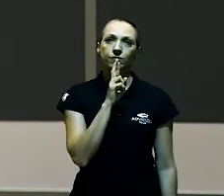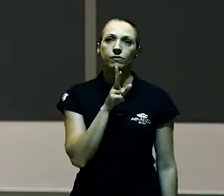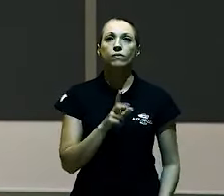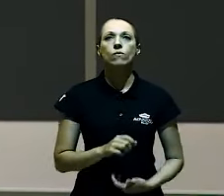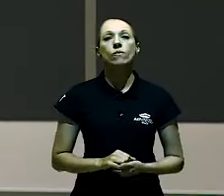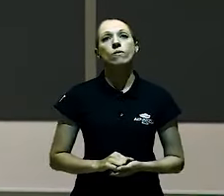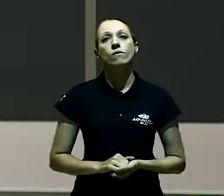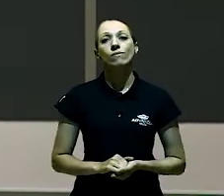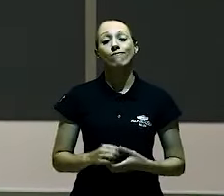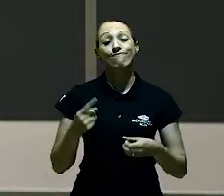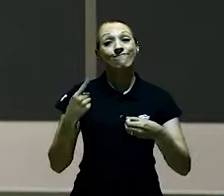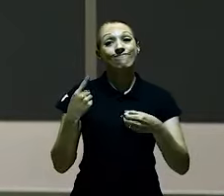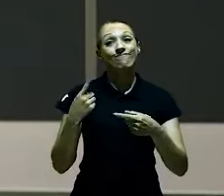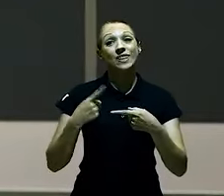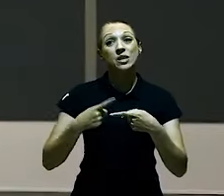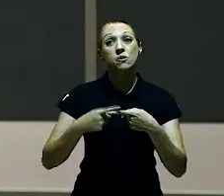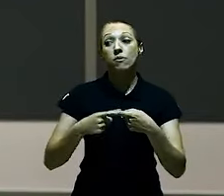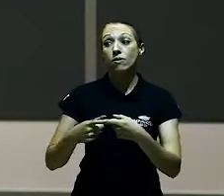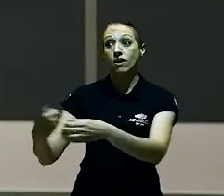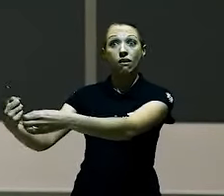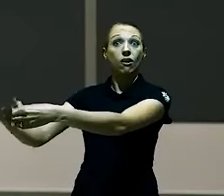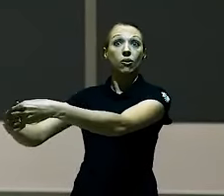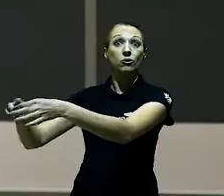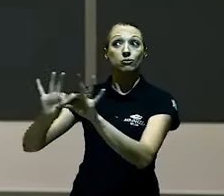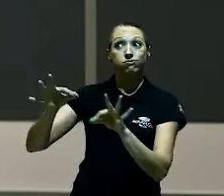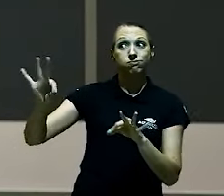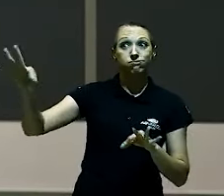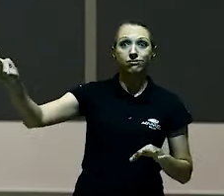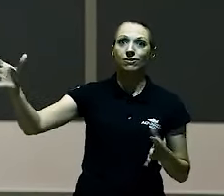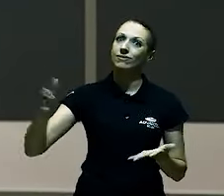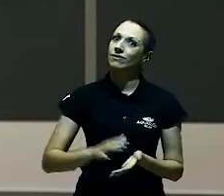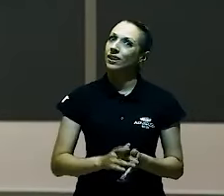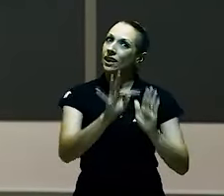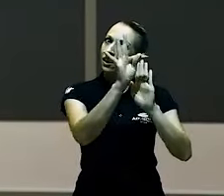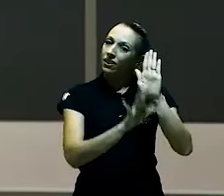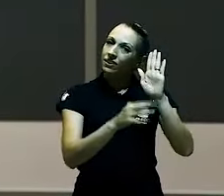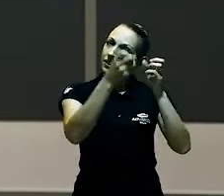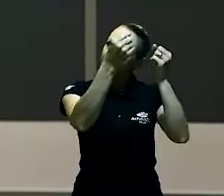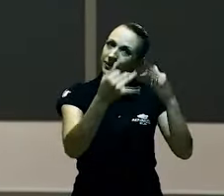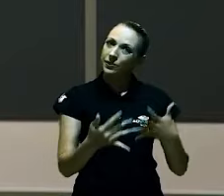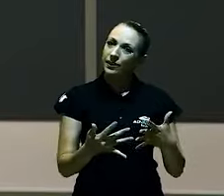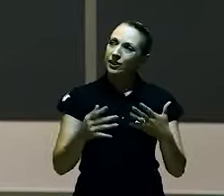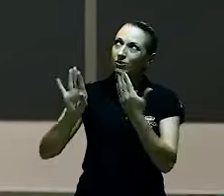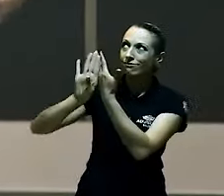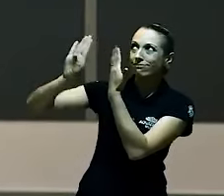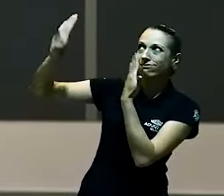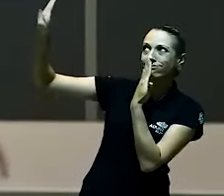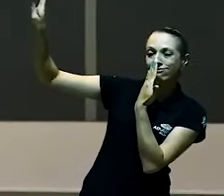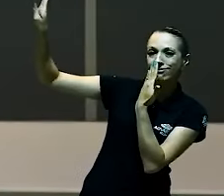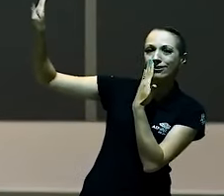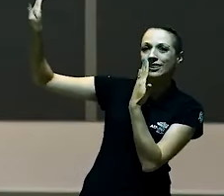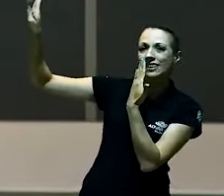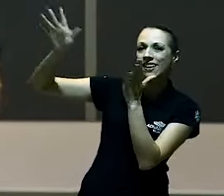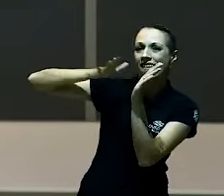Por que que ele quer ir para Tarsis? Por que que ele quer ir para tão longe? O texto diz: para fugir da presença de Deus. Qual é o detalhe de